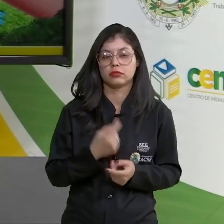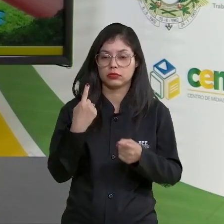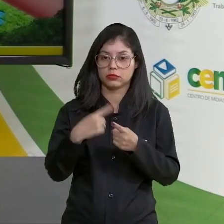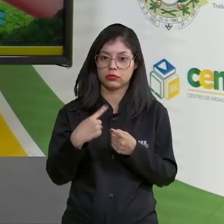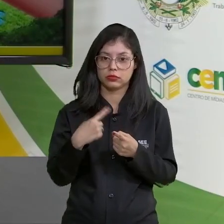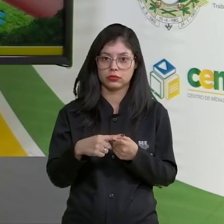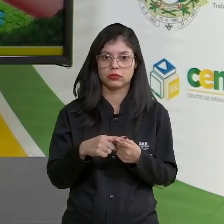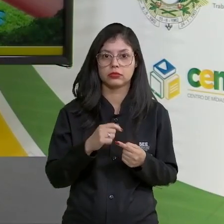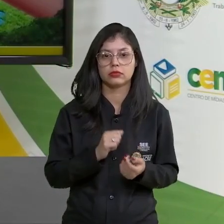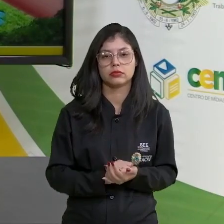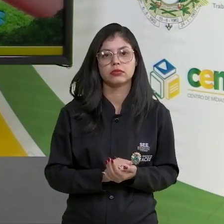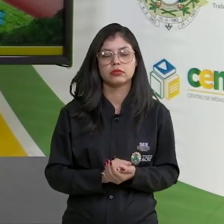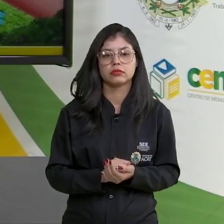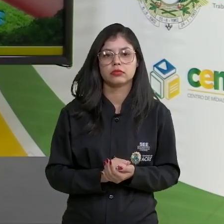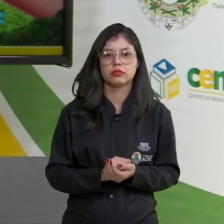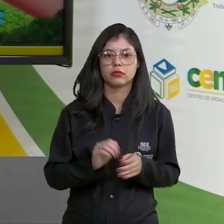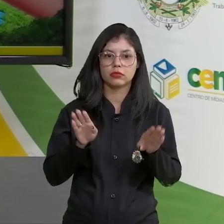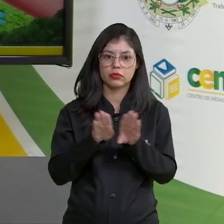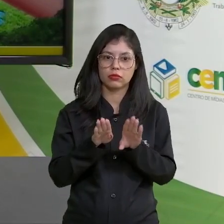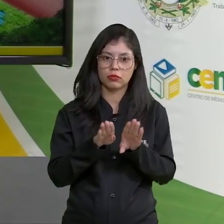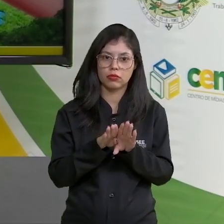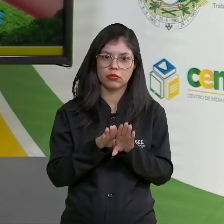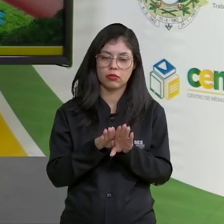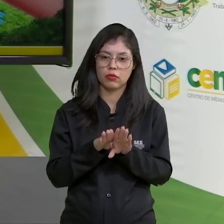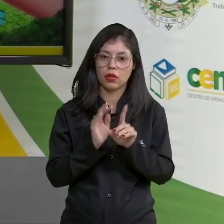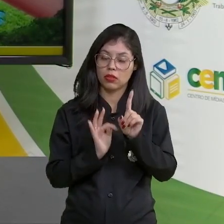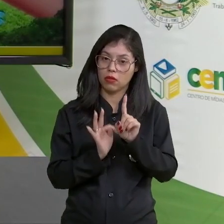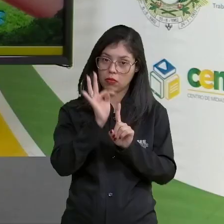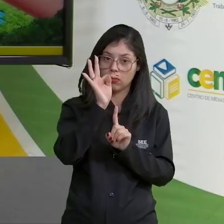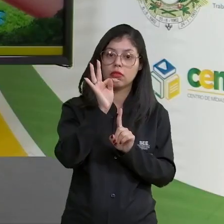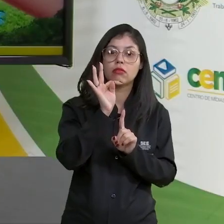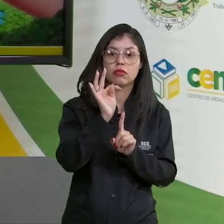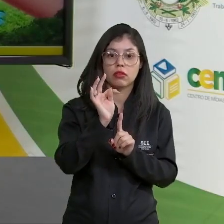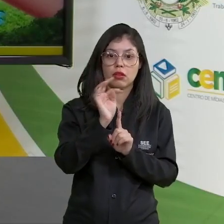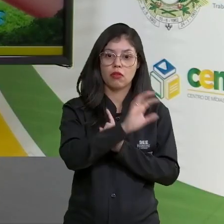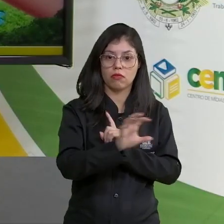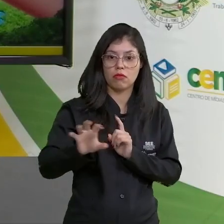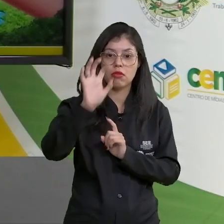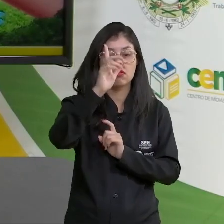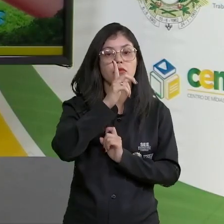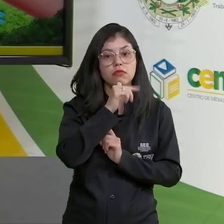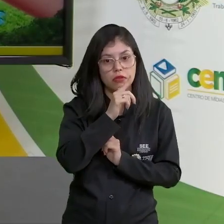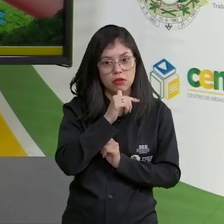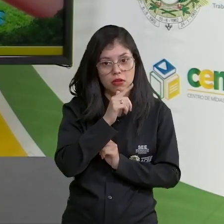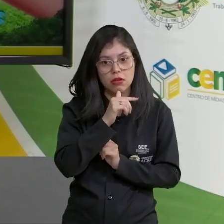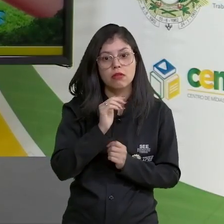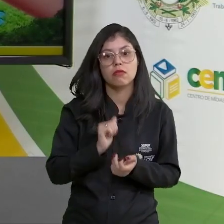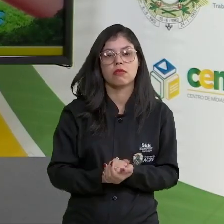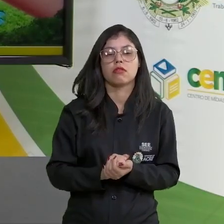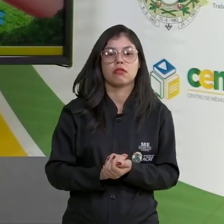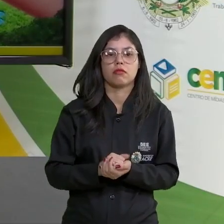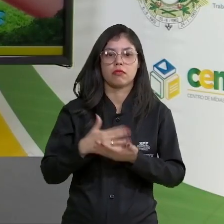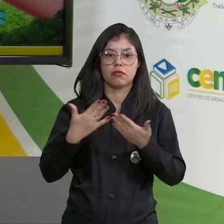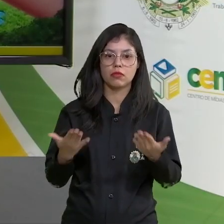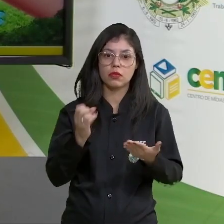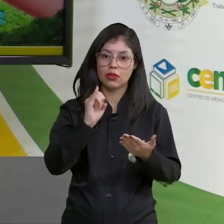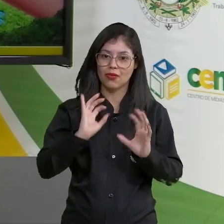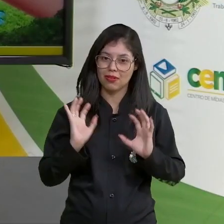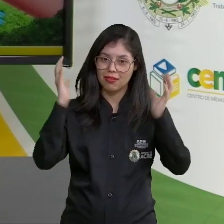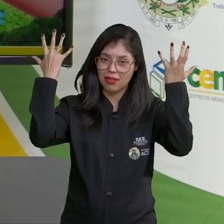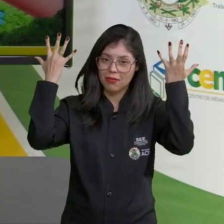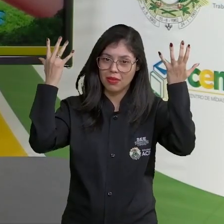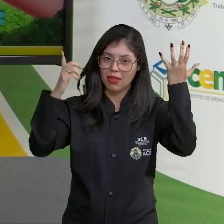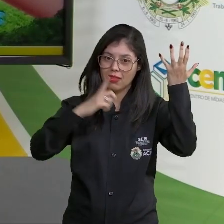porque as plantas, elas são muito sensíveis à temperatura, ao regime de águas, né? À umidade. Então, se o clima